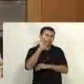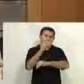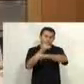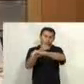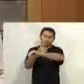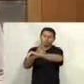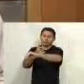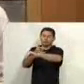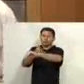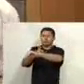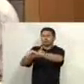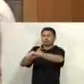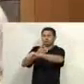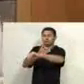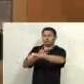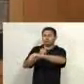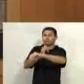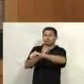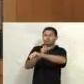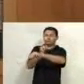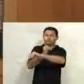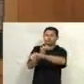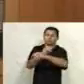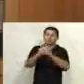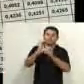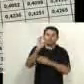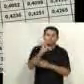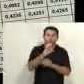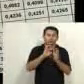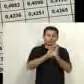mostrei aqui no conceito no slide anterior para vocês,